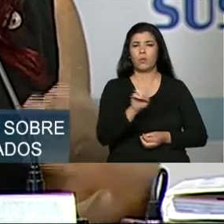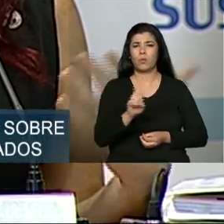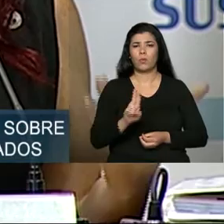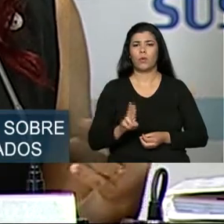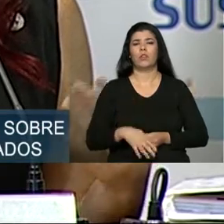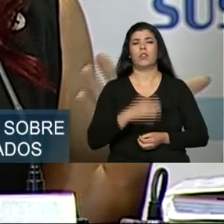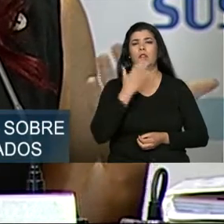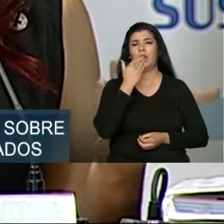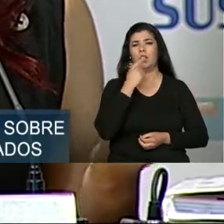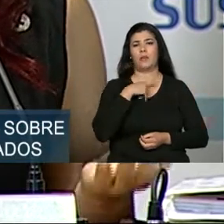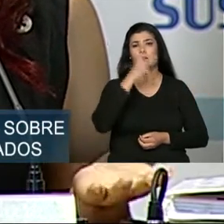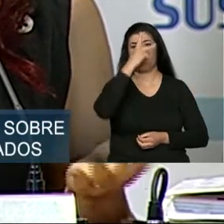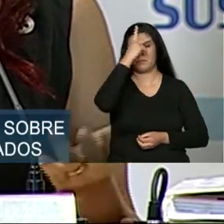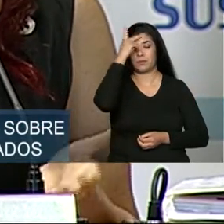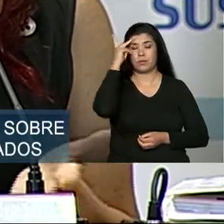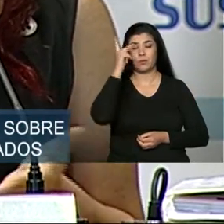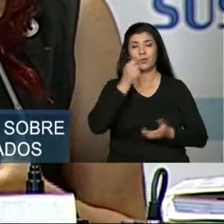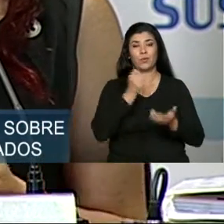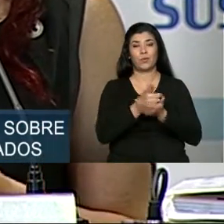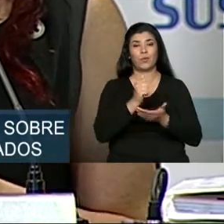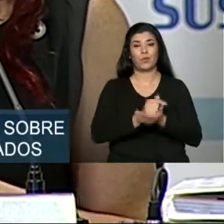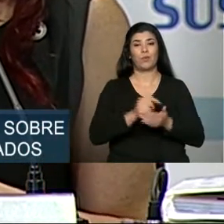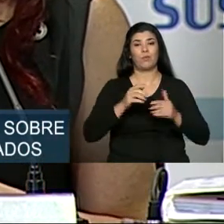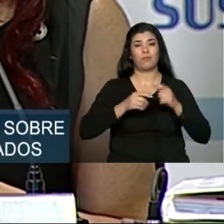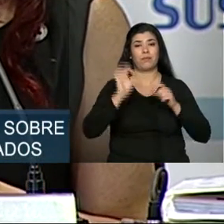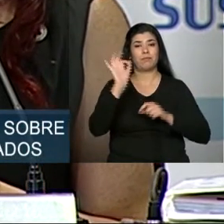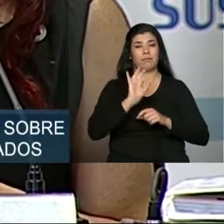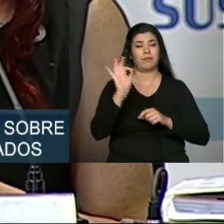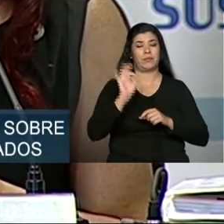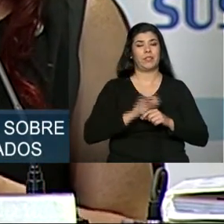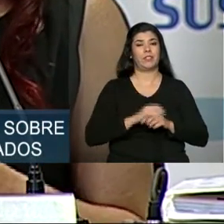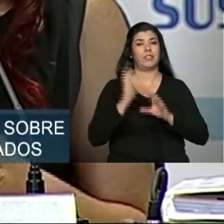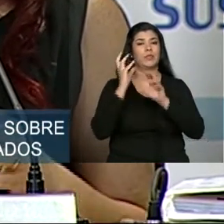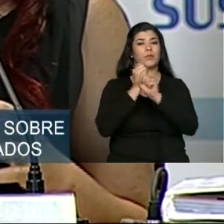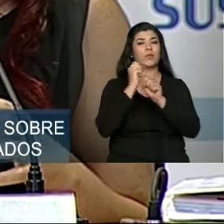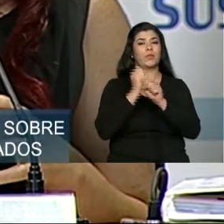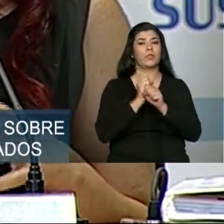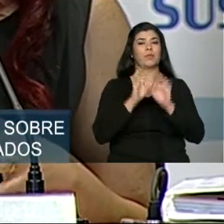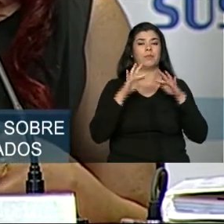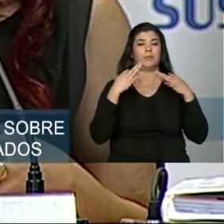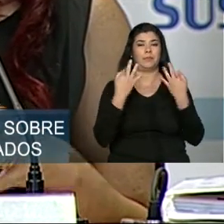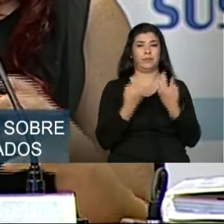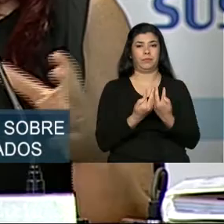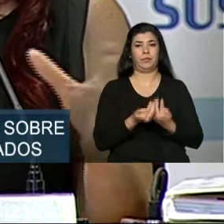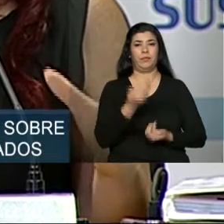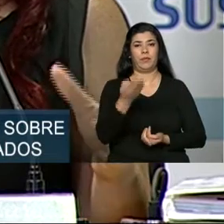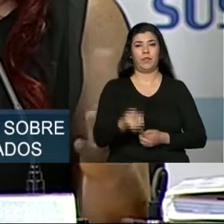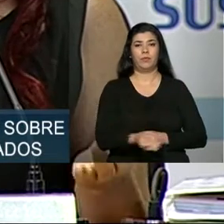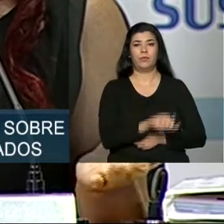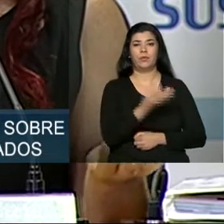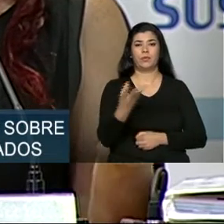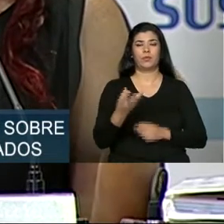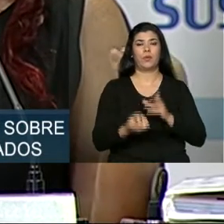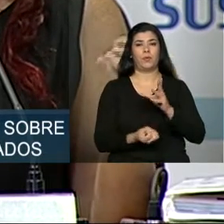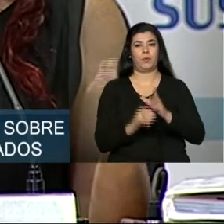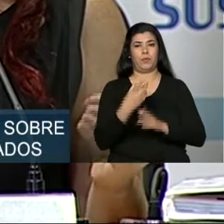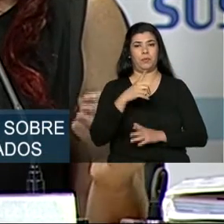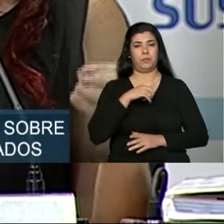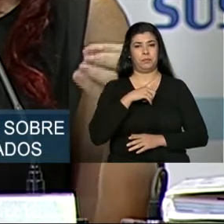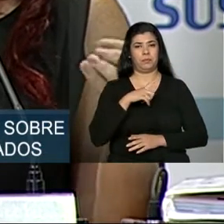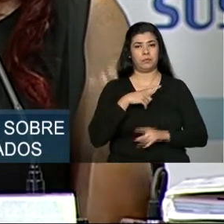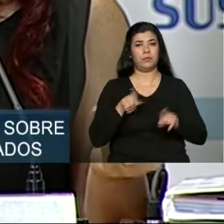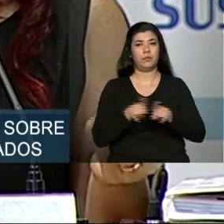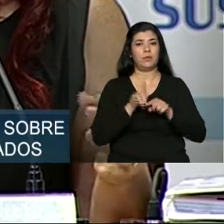mais adquiridos pela população segundo a pesquisa de orçamentos familiares. E, dentre os mais adquiridos, aqueles que